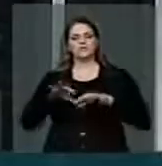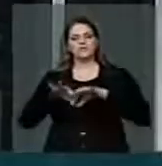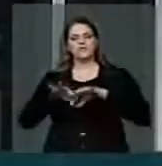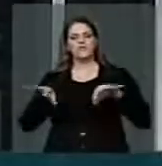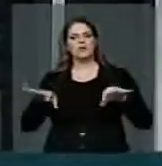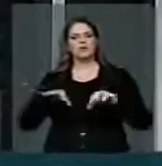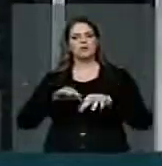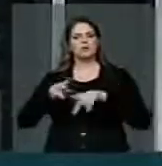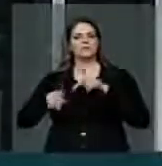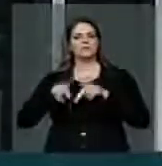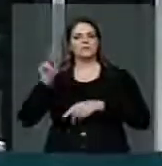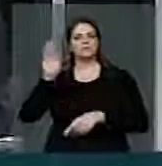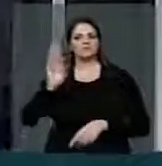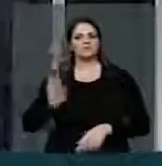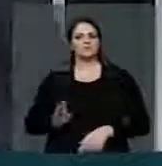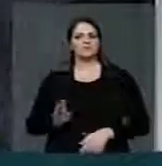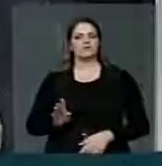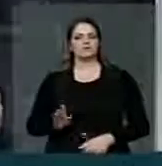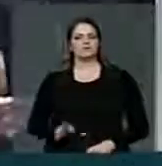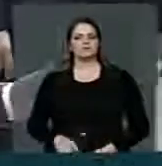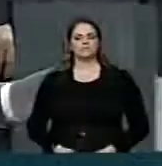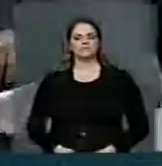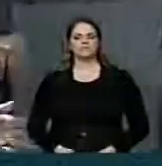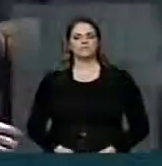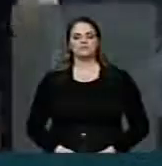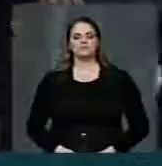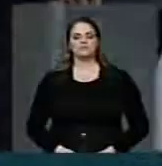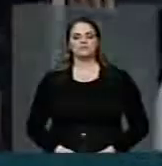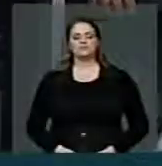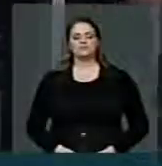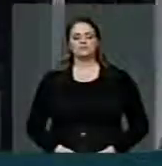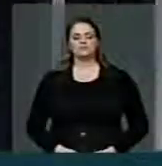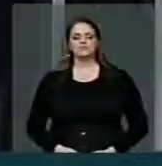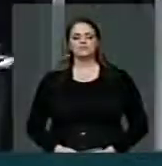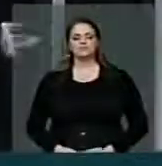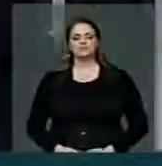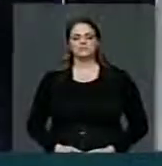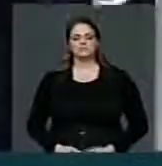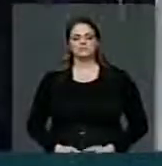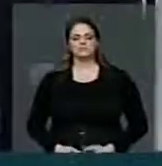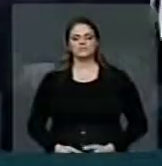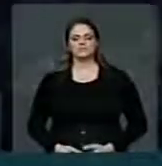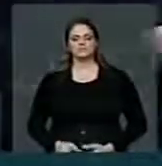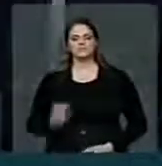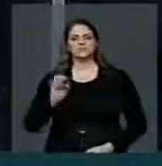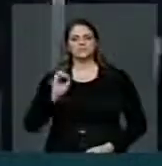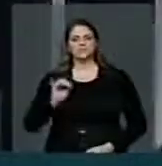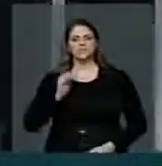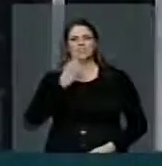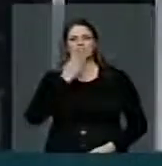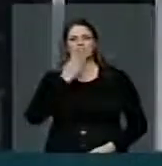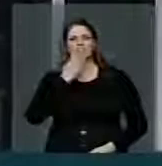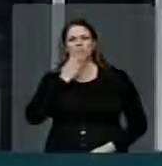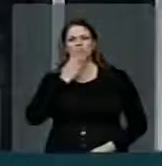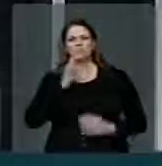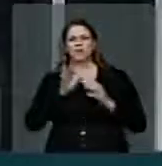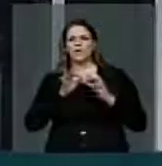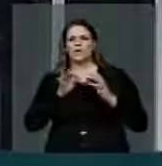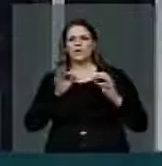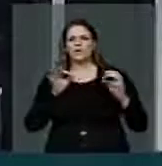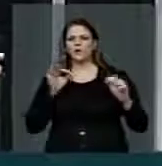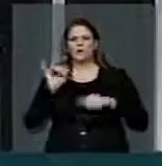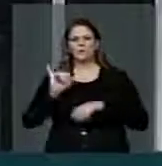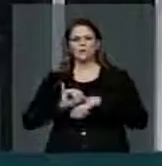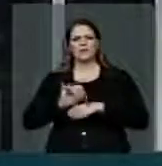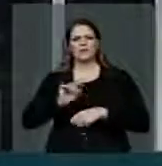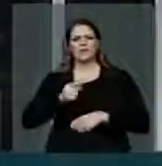faz um paralelo com o Oceano Atlântico. E quanto mais se interioriza essas populações, maiores eram as dificuldades. E